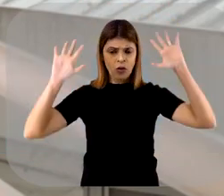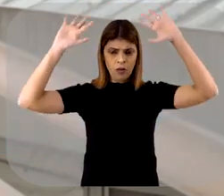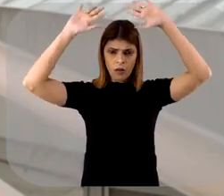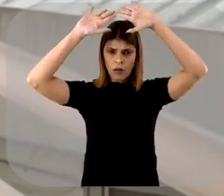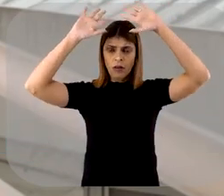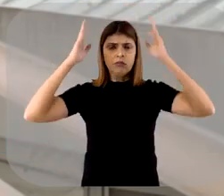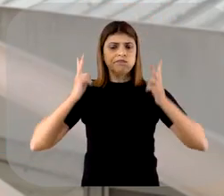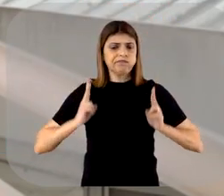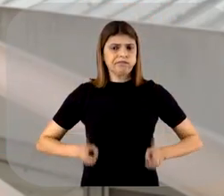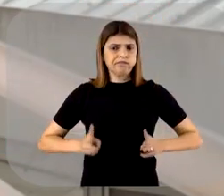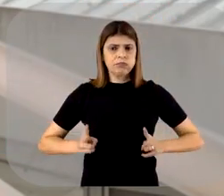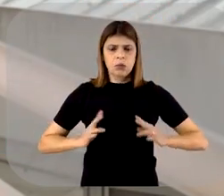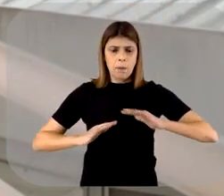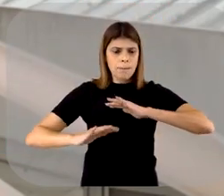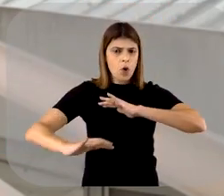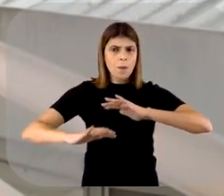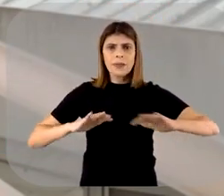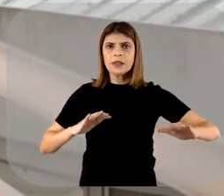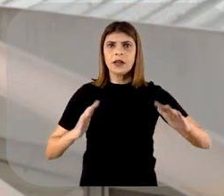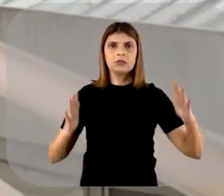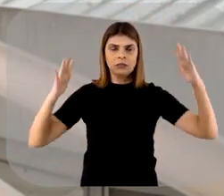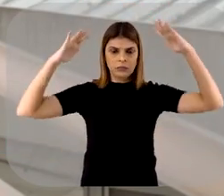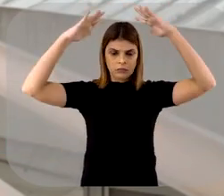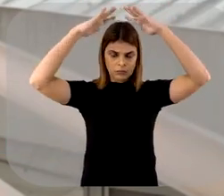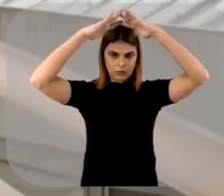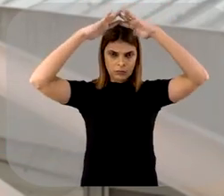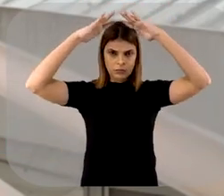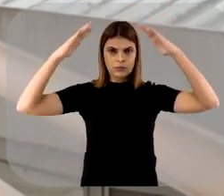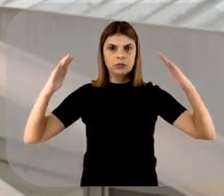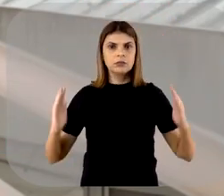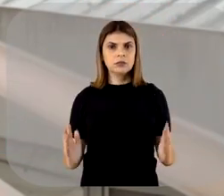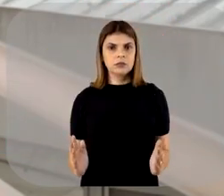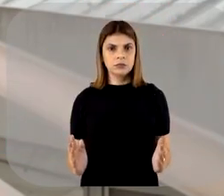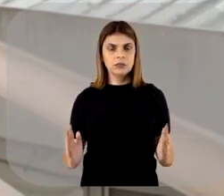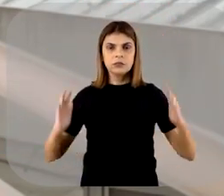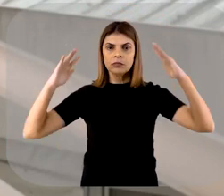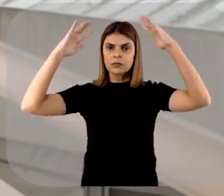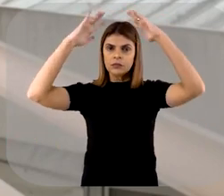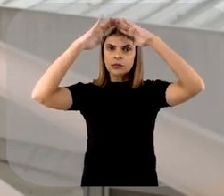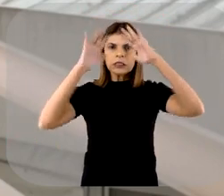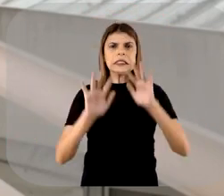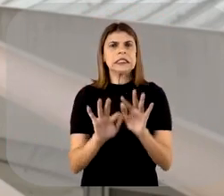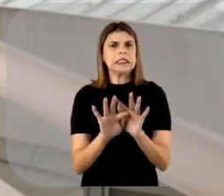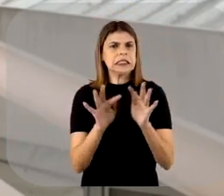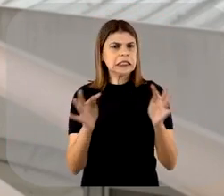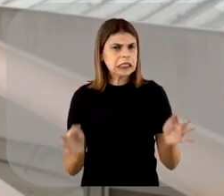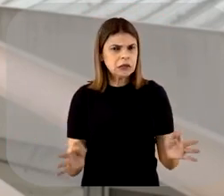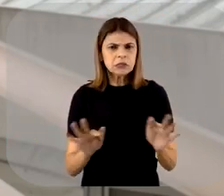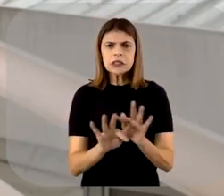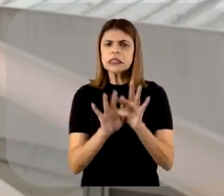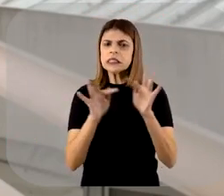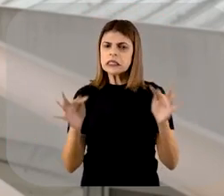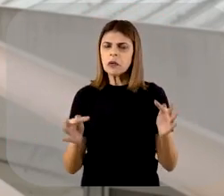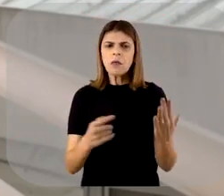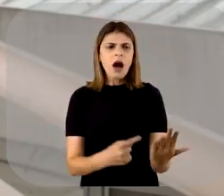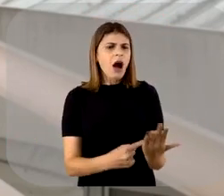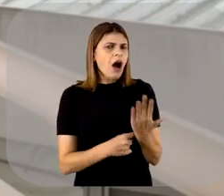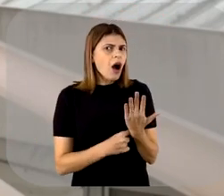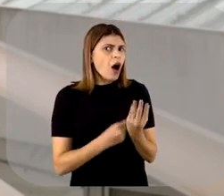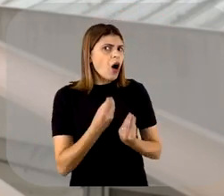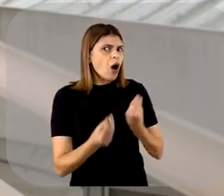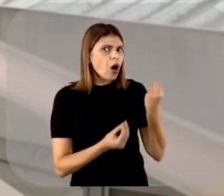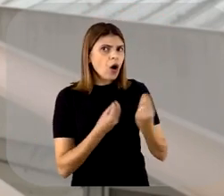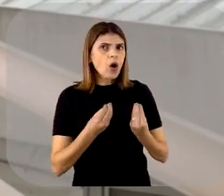estou preservando a mobilidade nesse movimento, que é simples. Simples e vão auxiliar é o